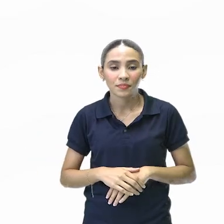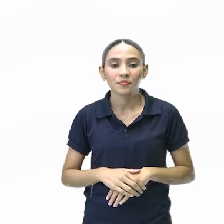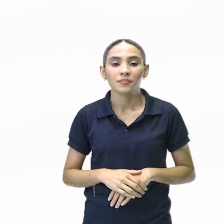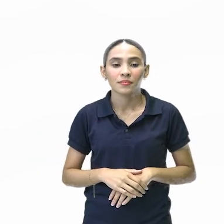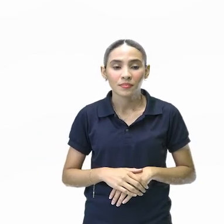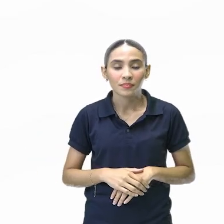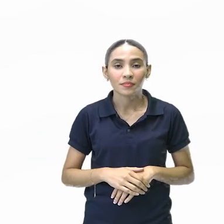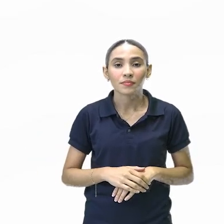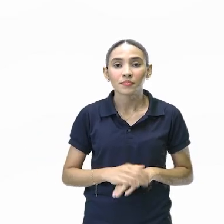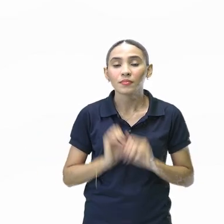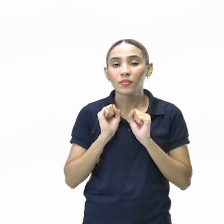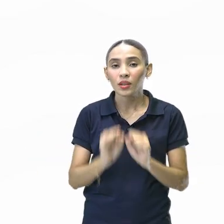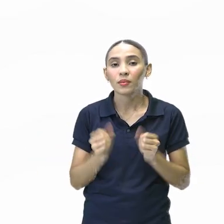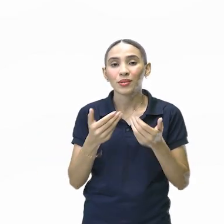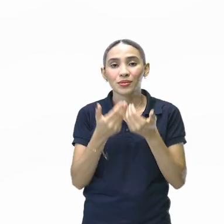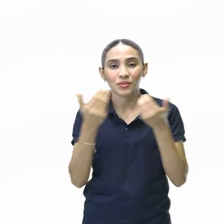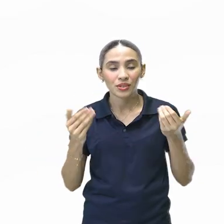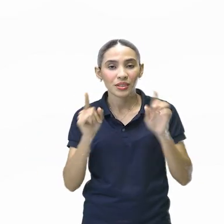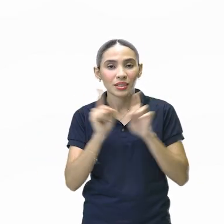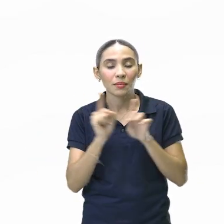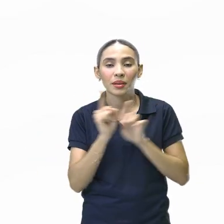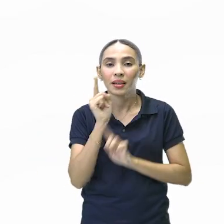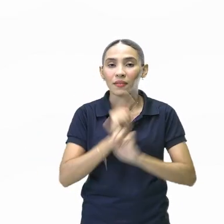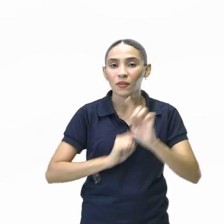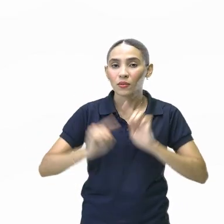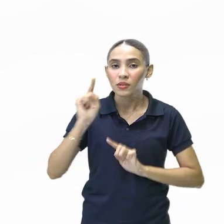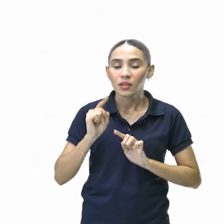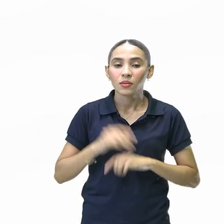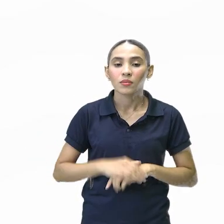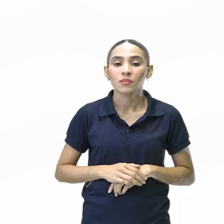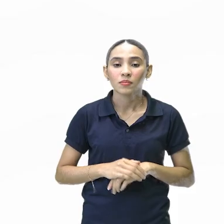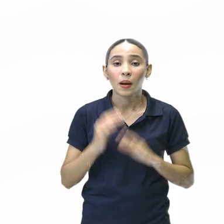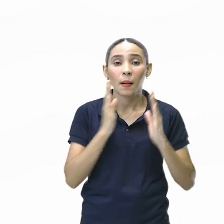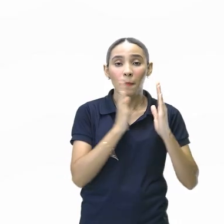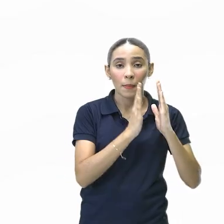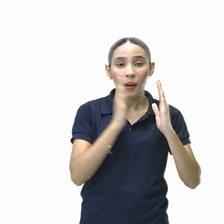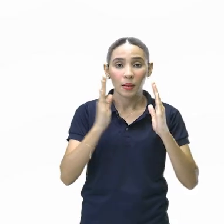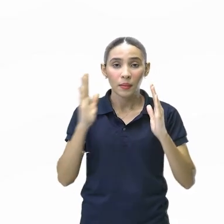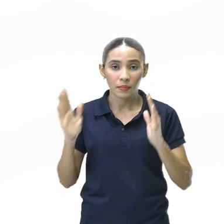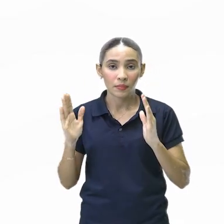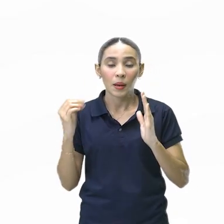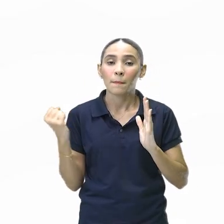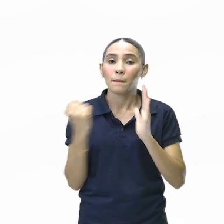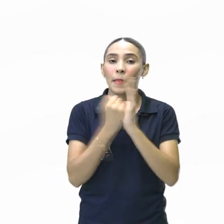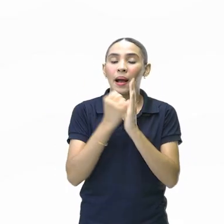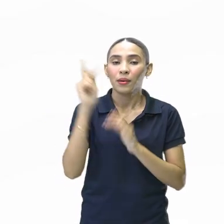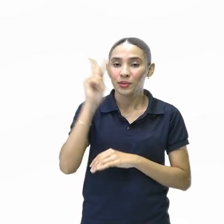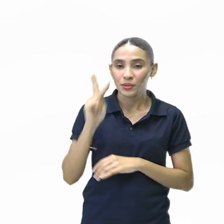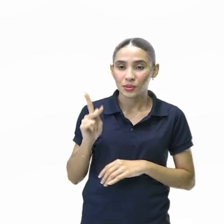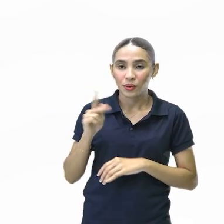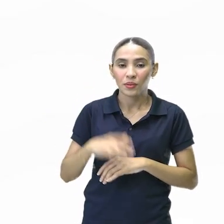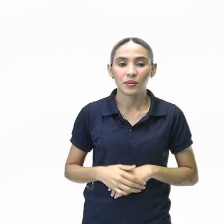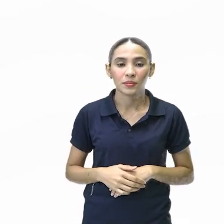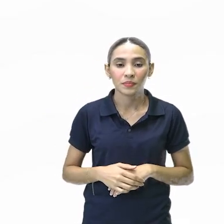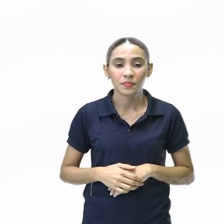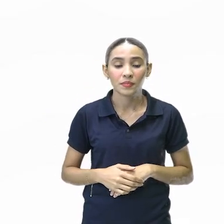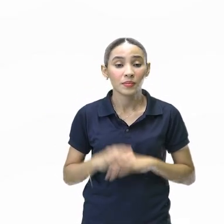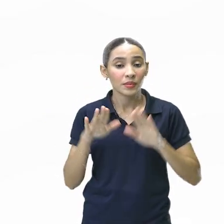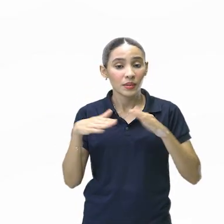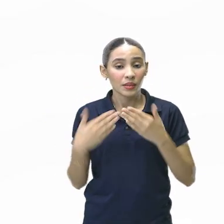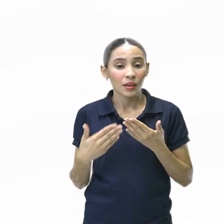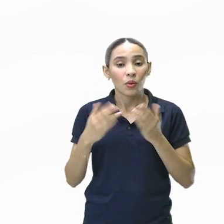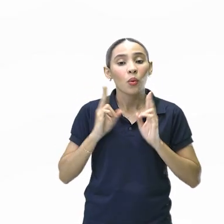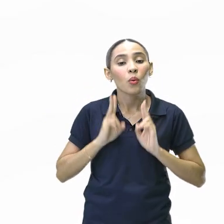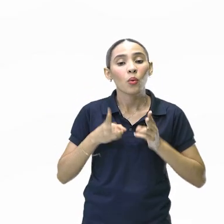Né? Podemos dividir esta evolução em marcos, em verdadeiros marcos históricos. E para a